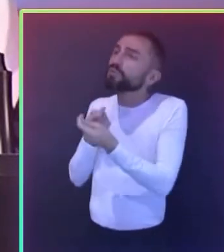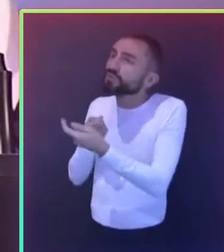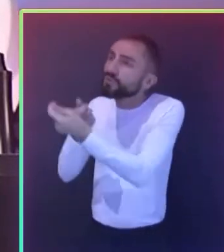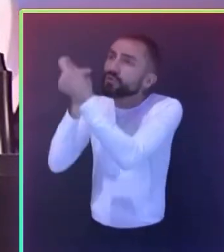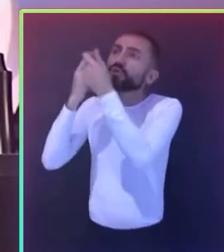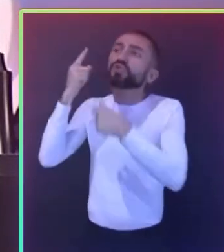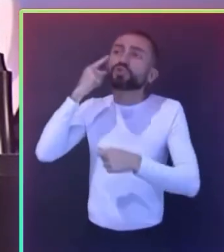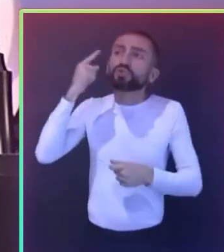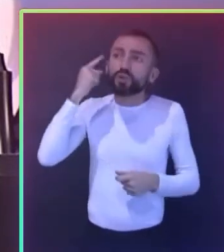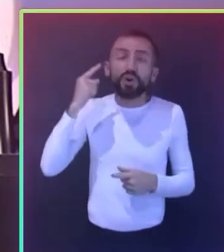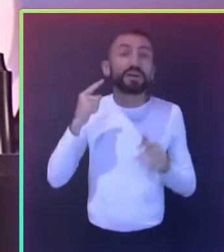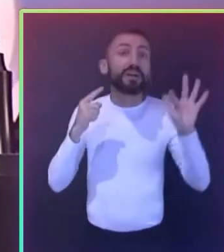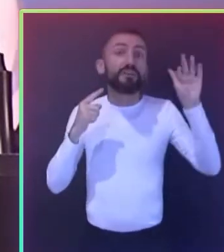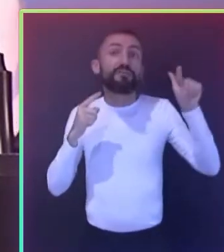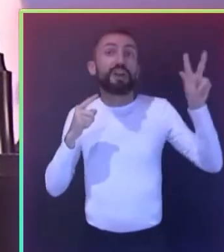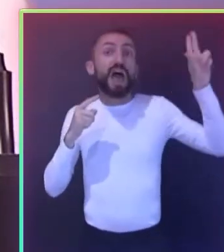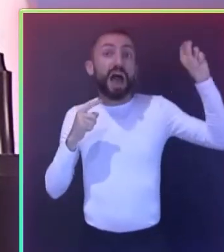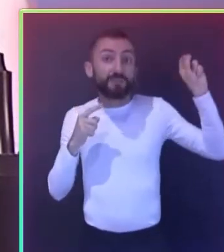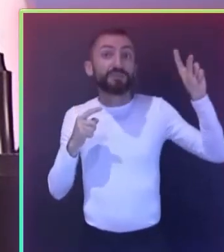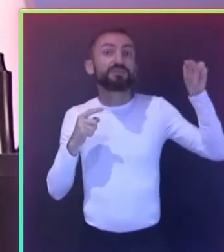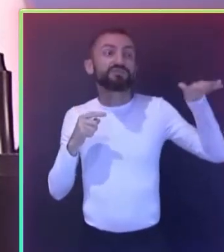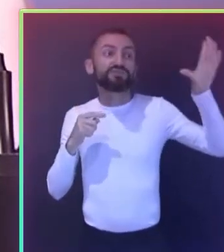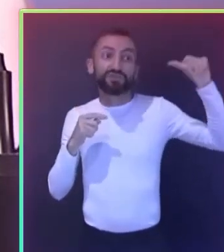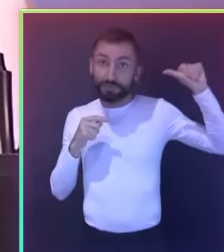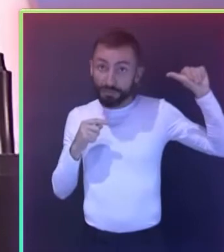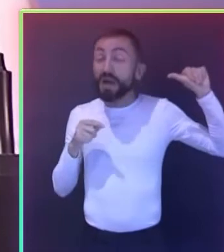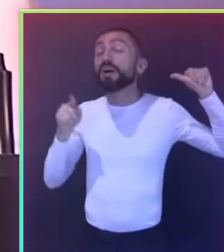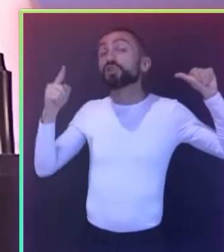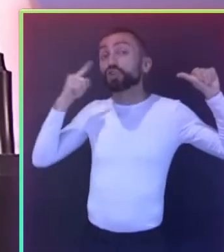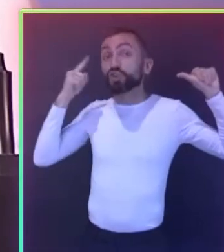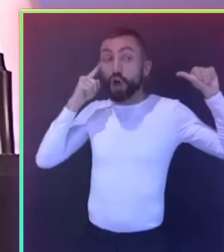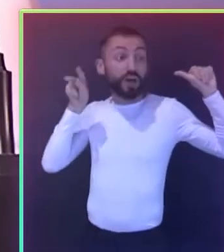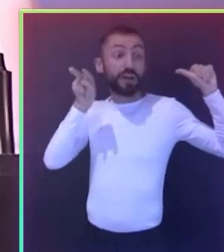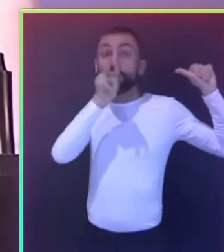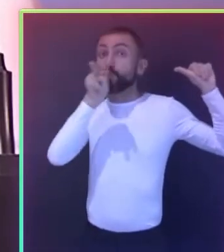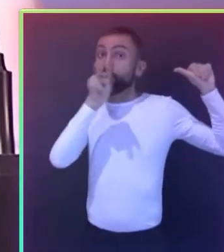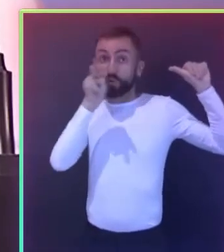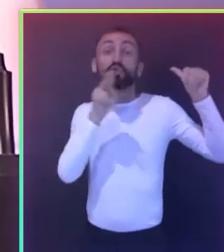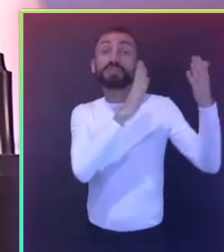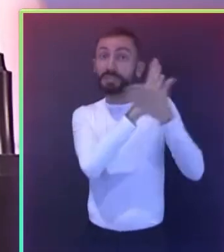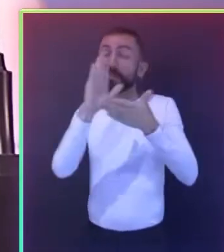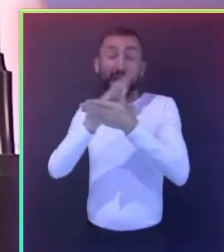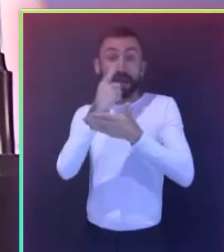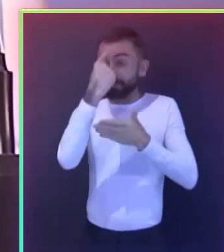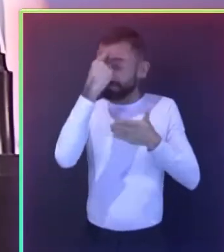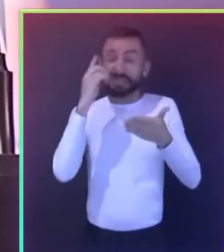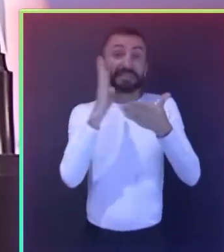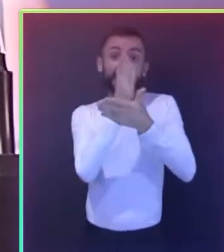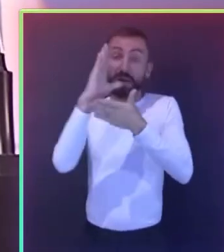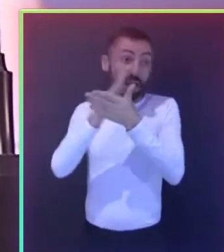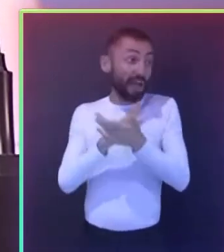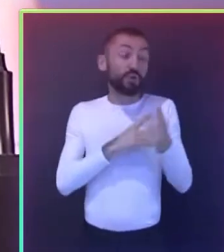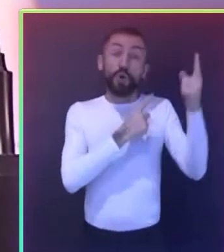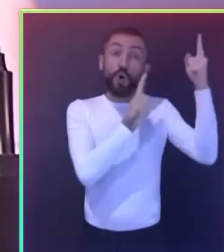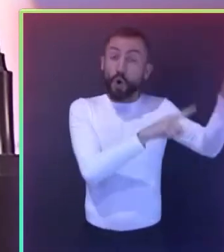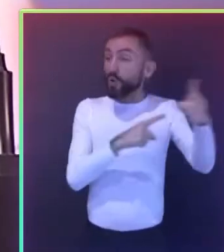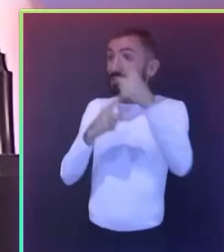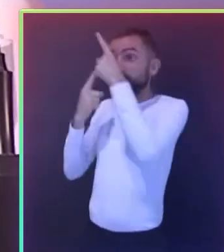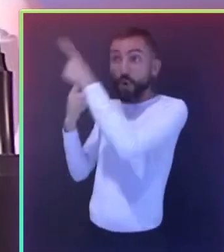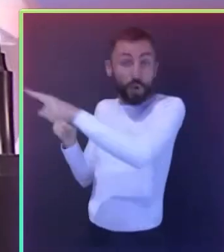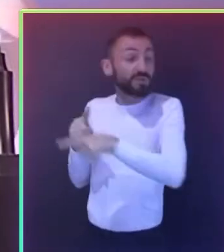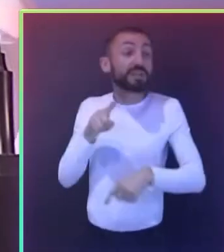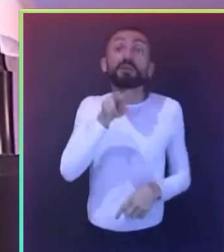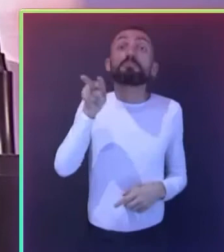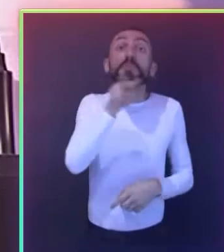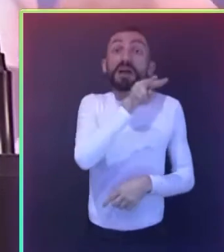Flávio Dino e concepções políticas distintas estes mesmo quando criticados nem de longe o são por